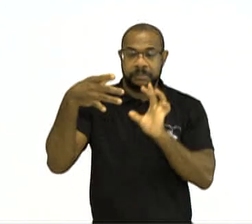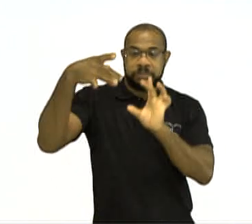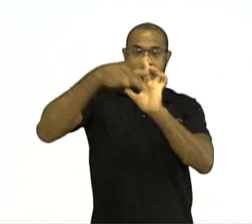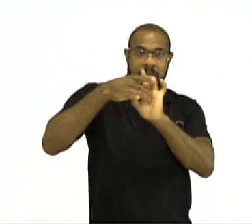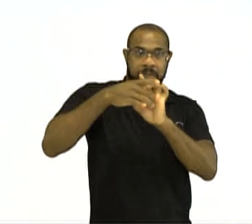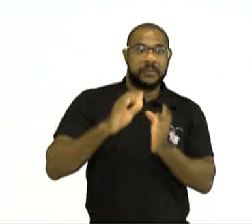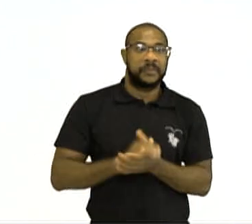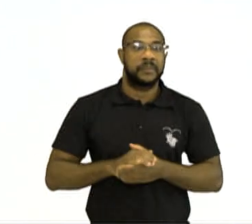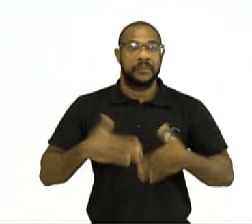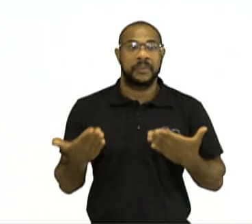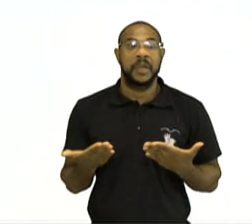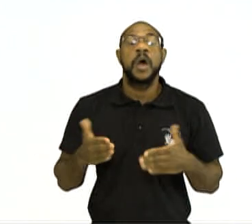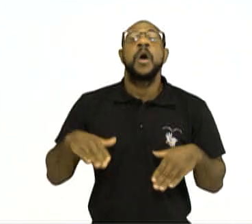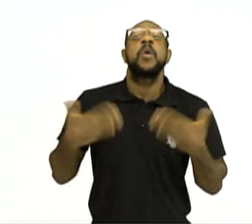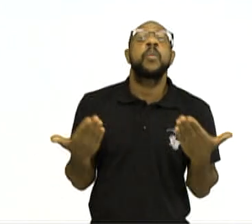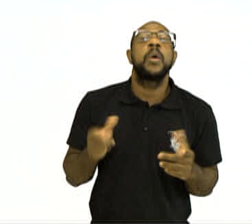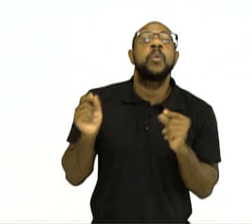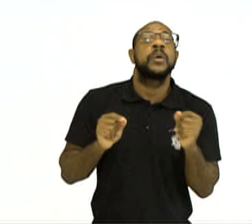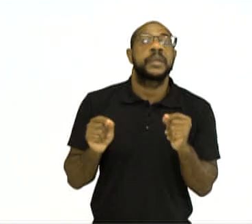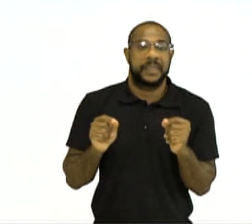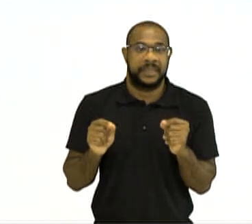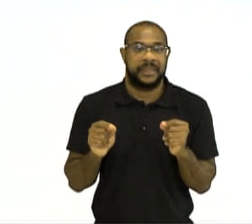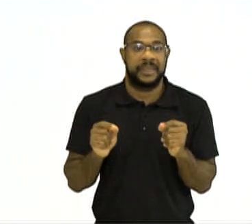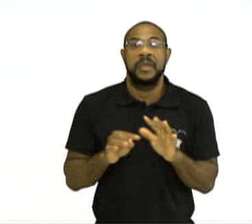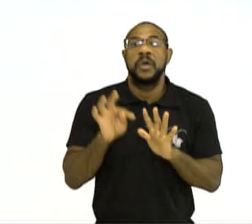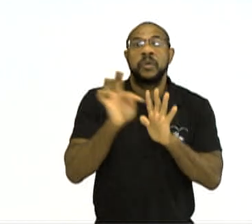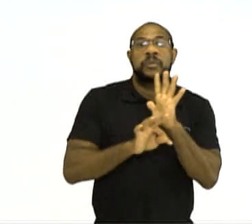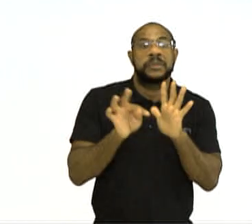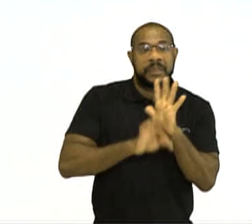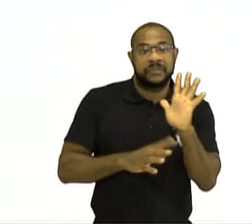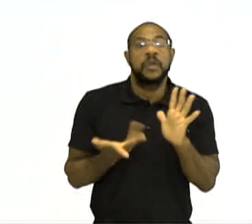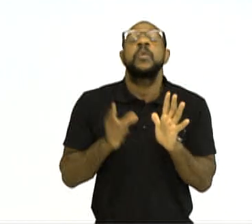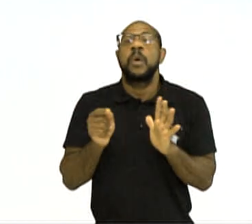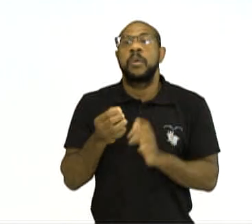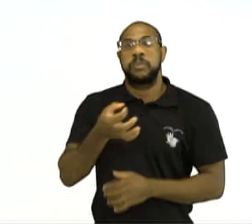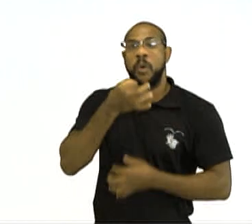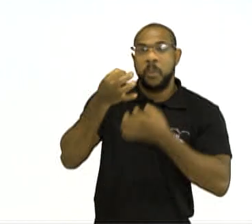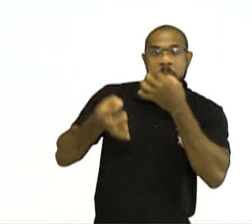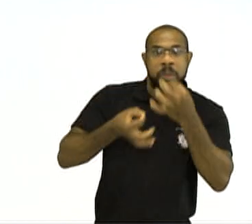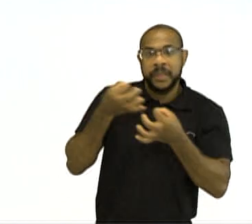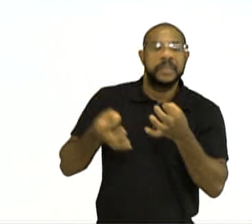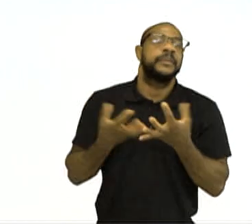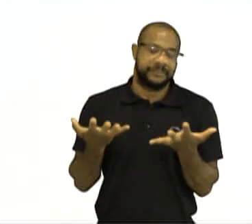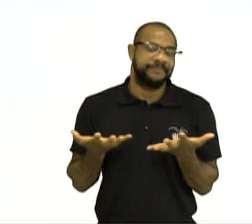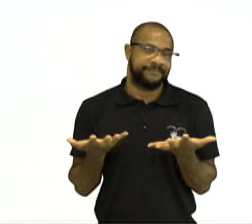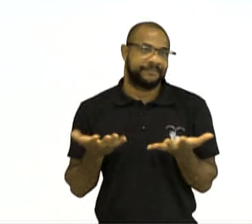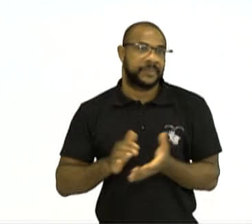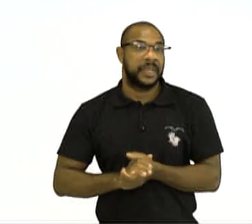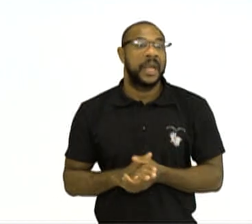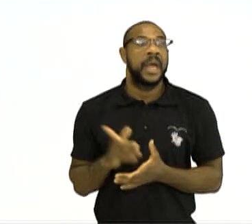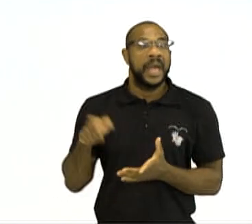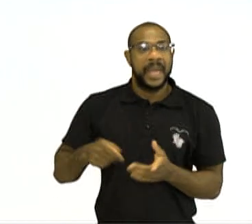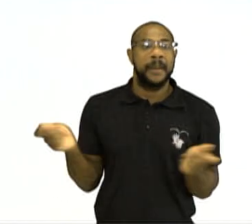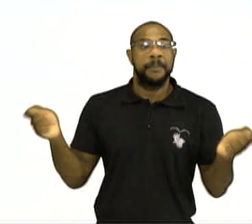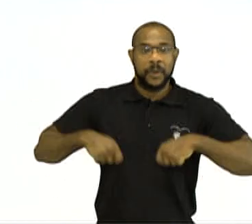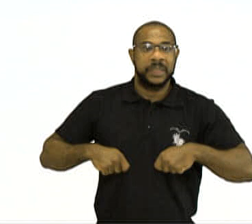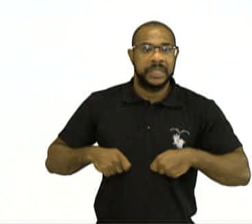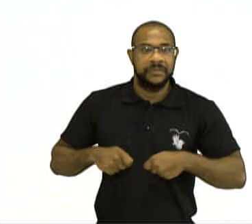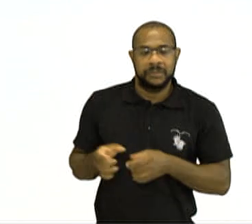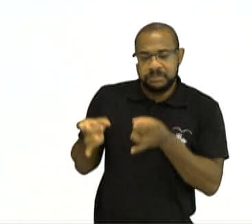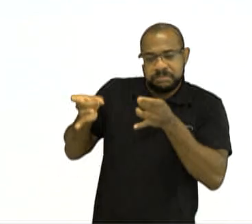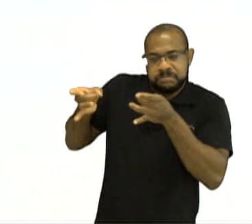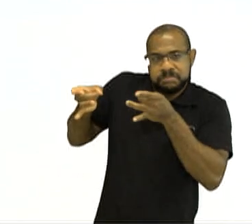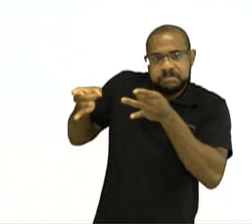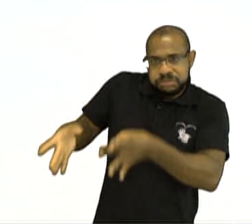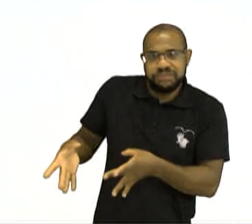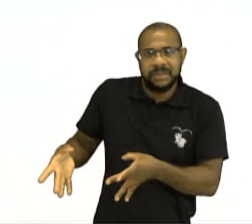no começo qual será a tese defendida pelo texto. E então, é possível ignorar que se